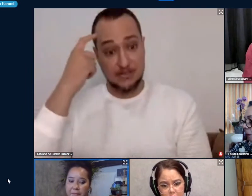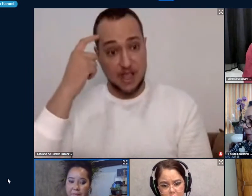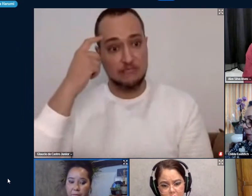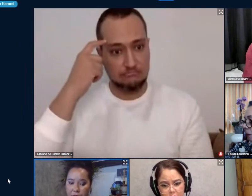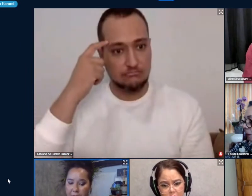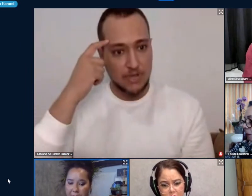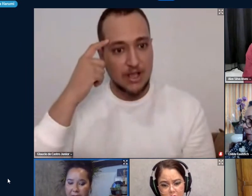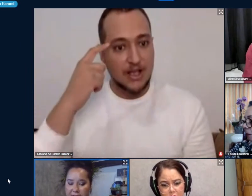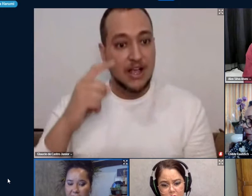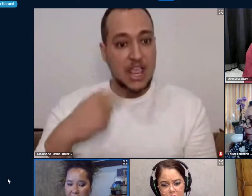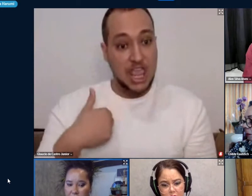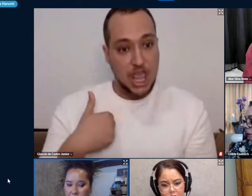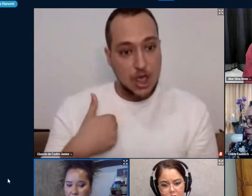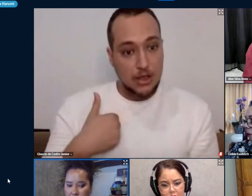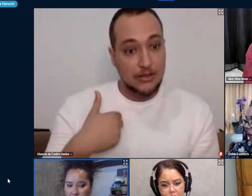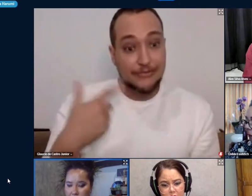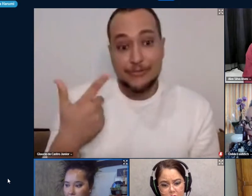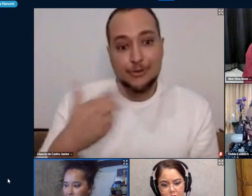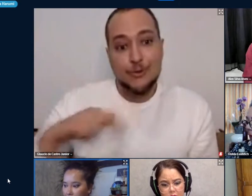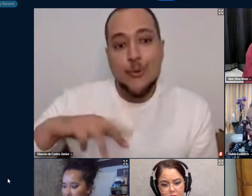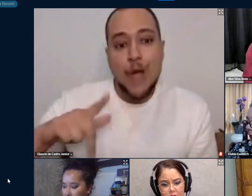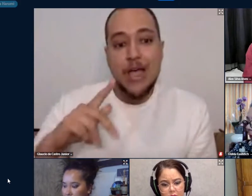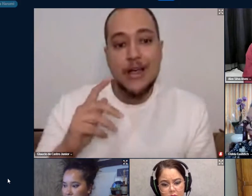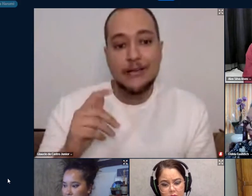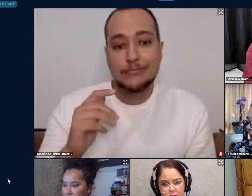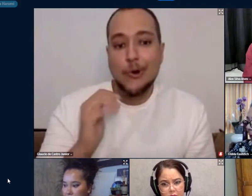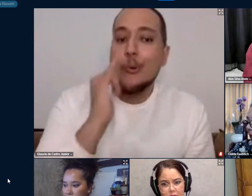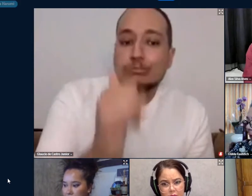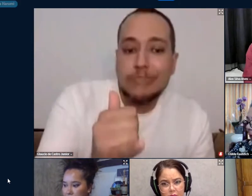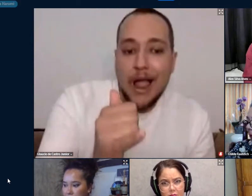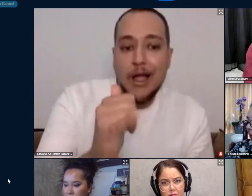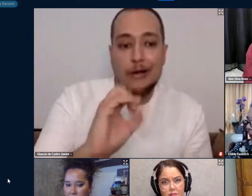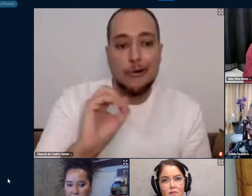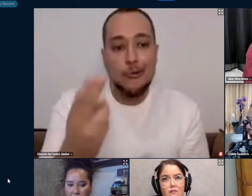ser muito bem pensado.